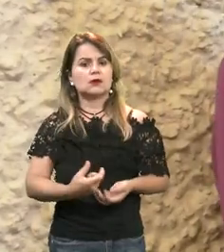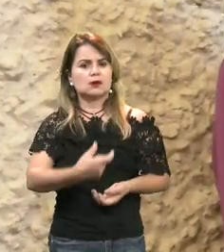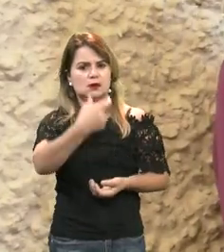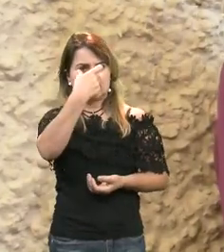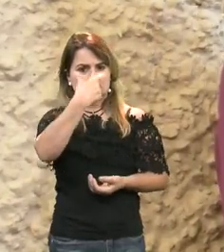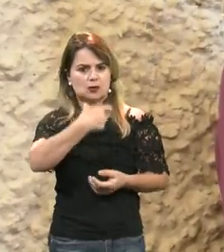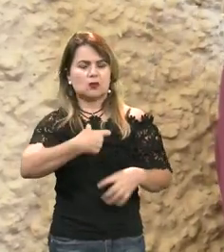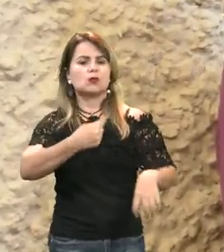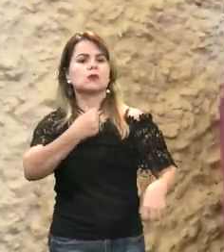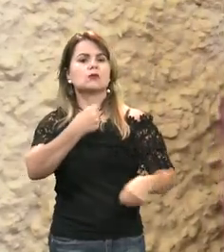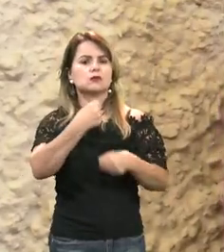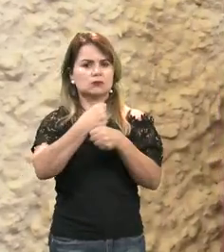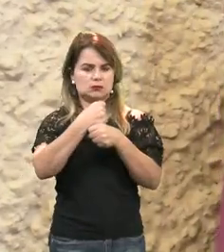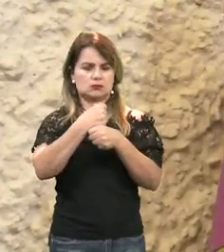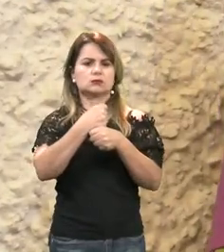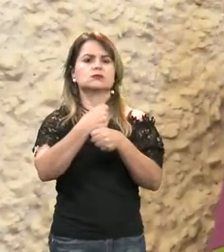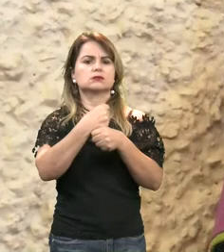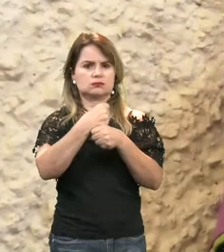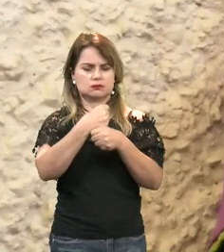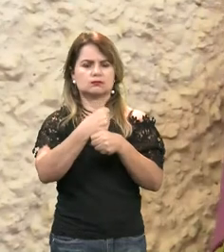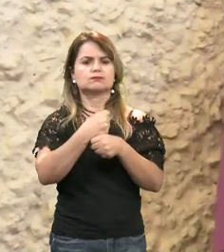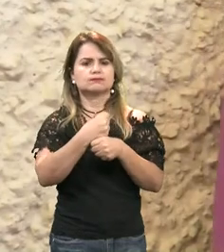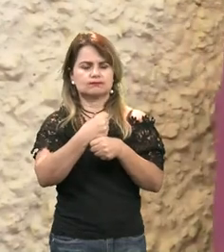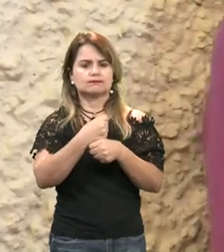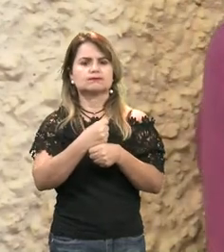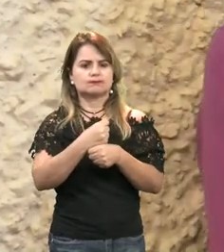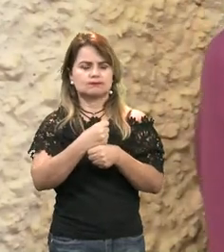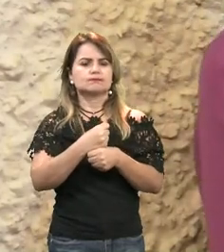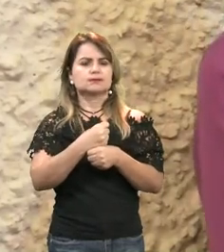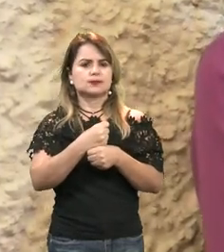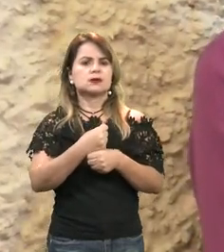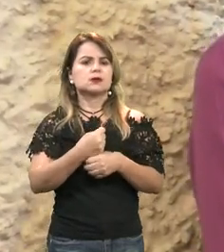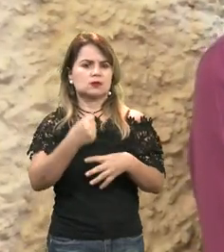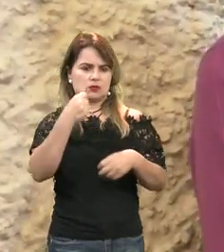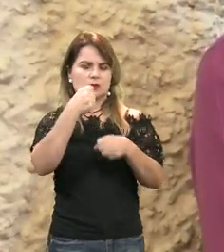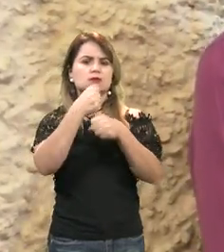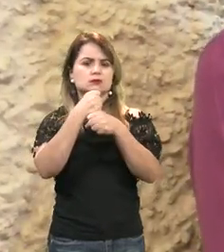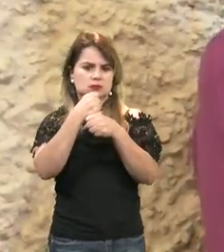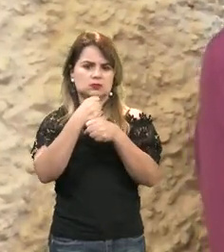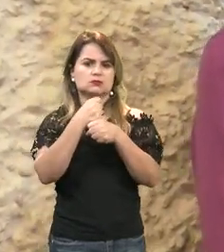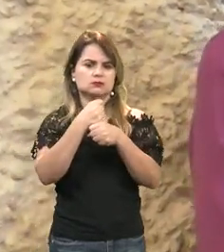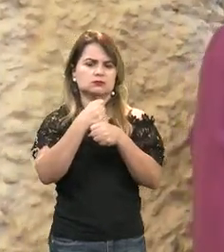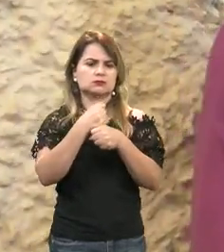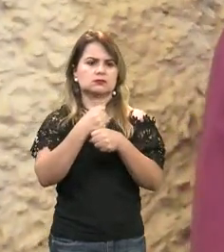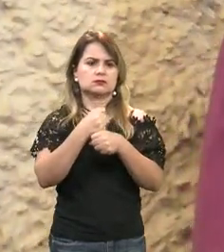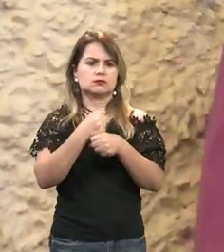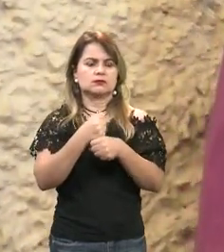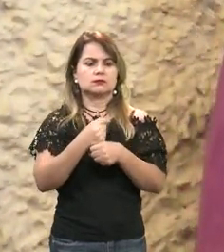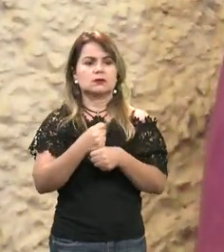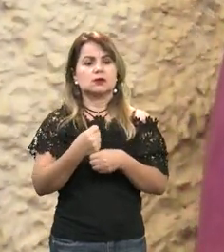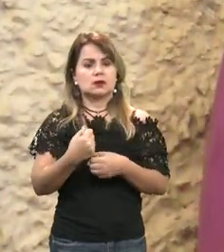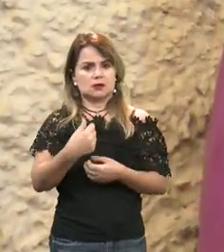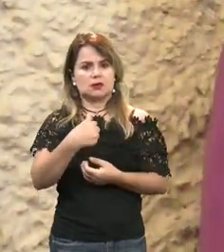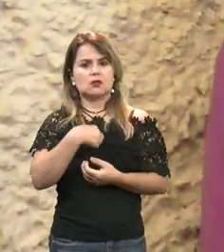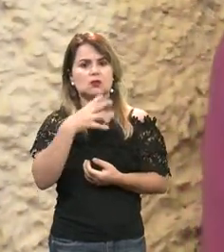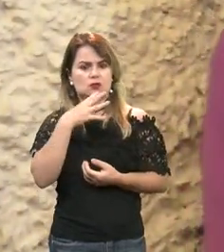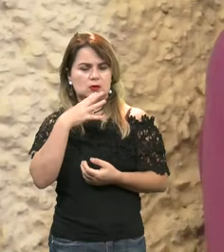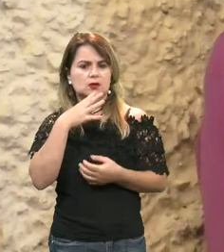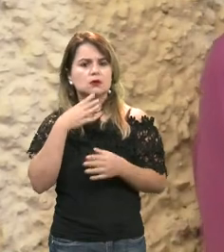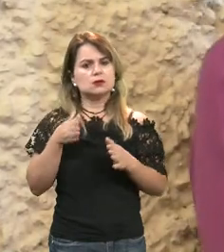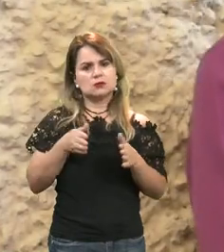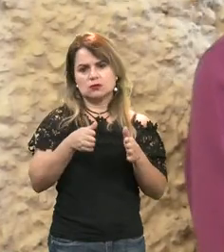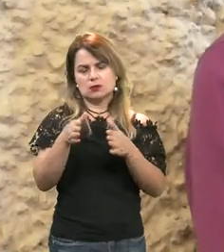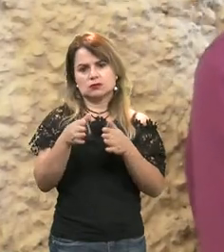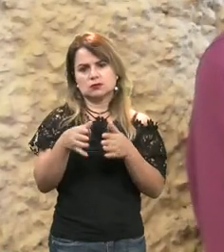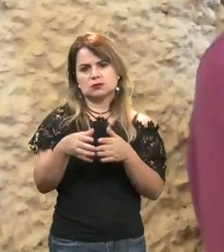a causa. Eu visto literalmente a camisa da Malele. Só que eu só conheci esse caminho